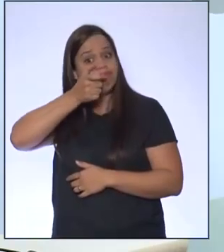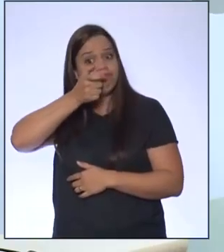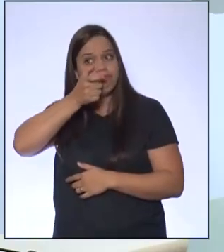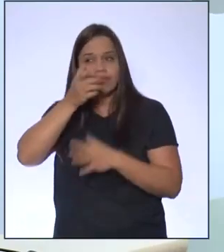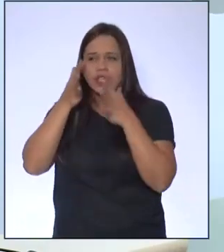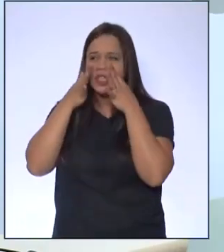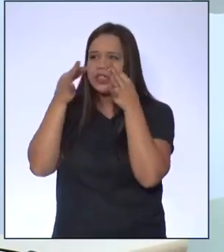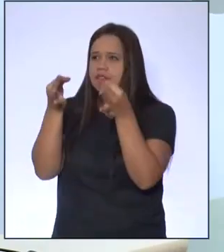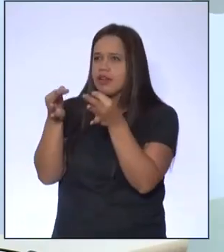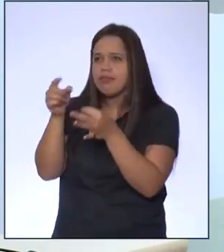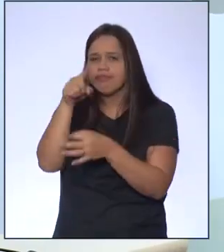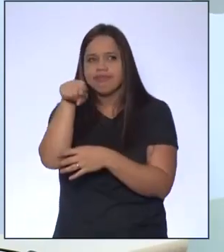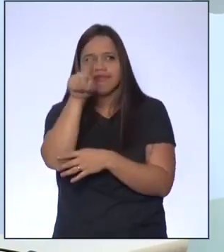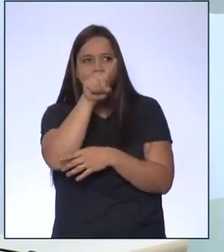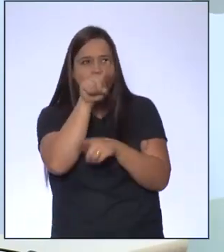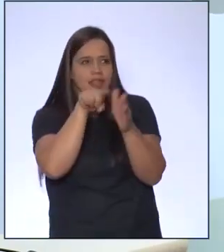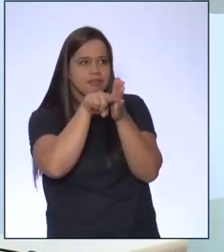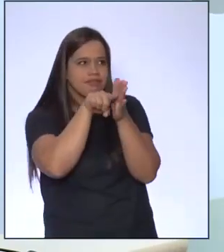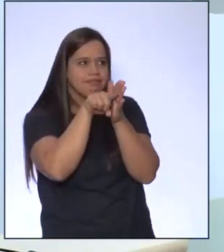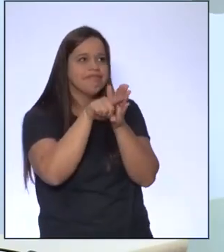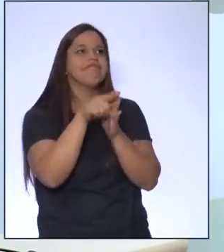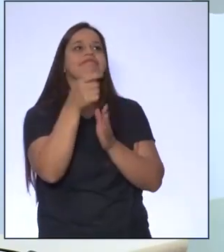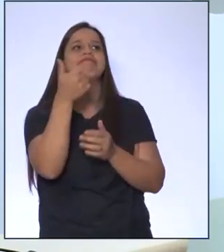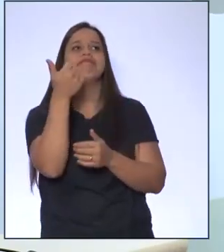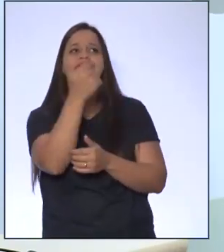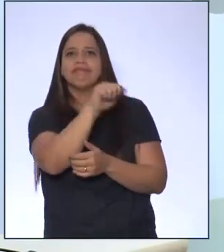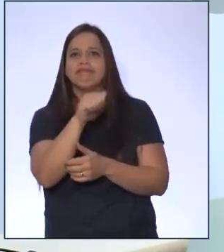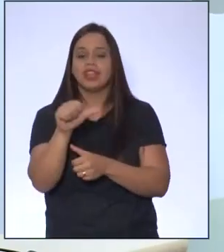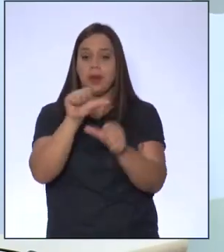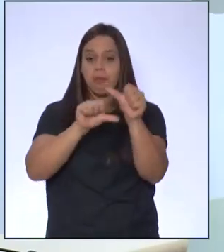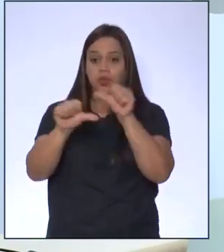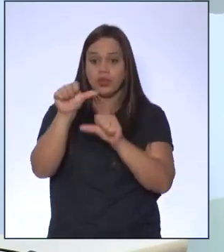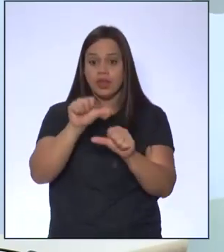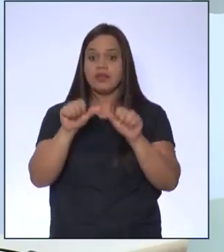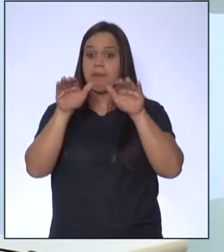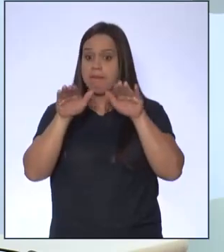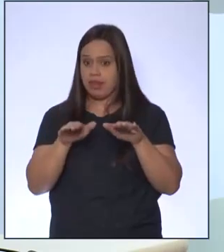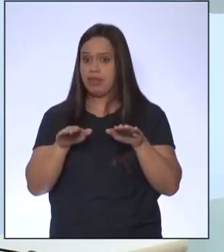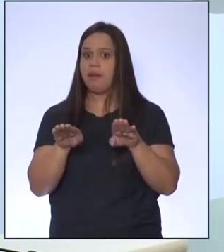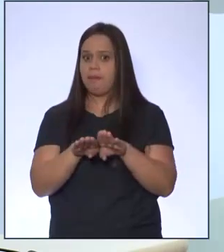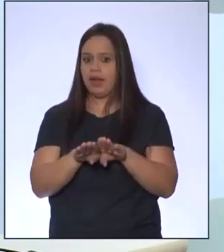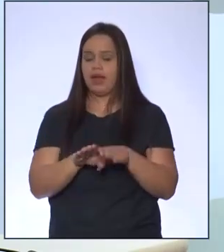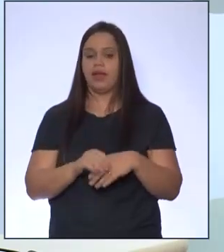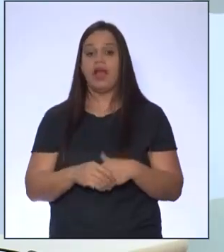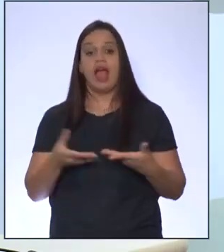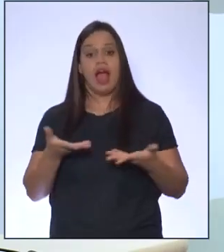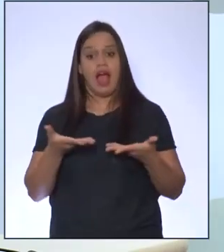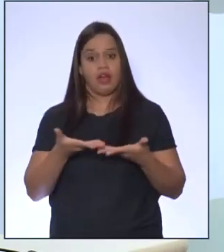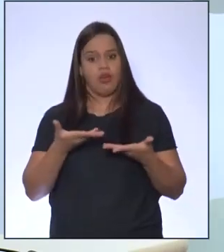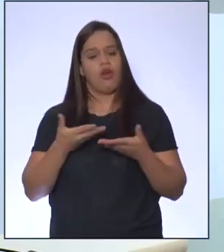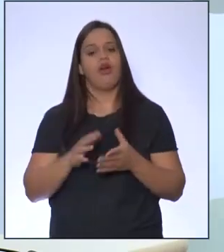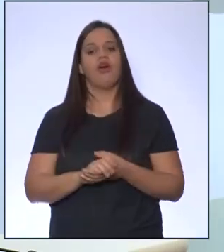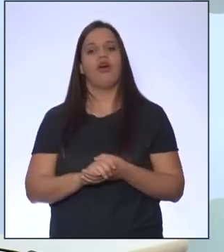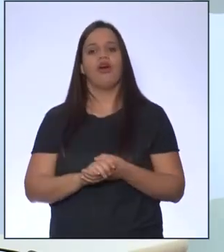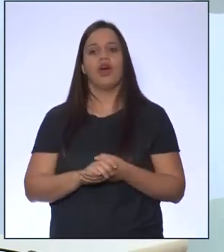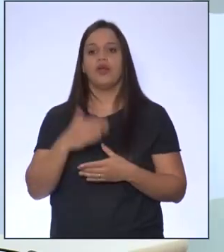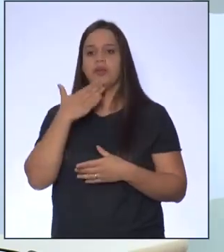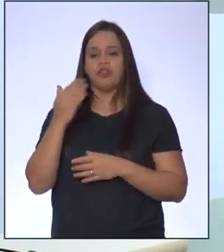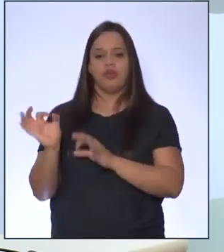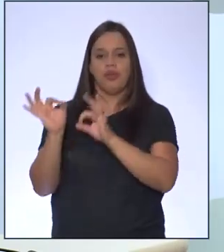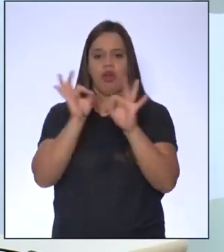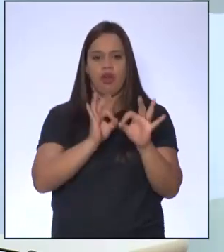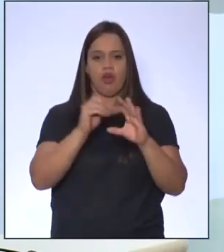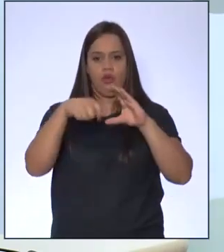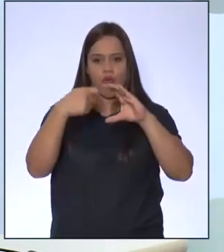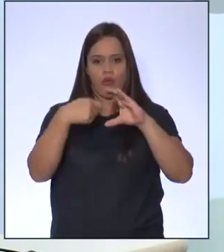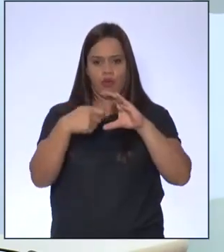fazer análise das mudanças e permanências. Então, agora, a gente vai chamar o vídeo da professora Mariana,